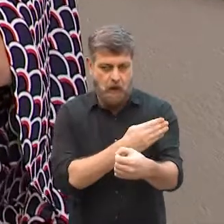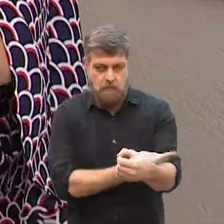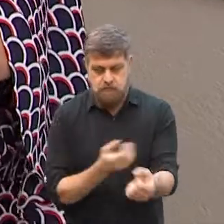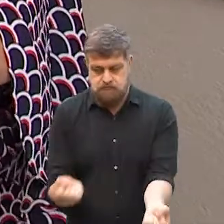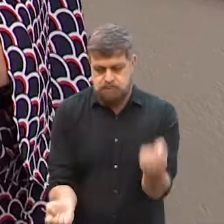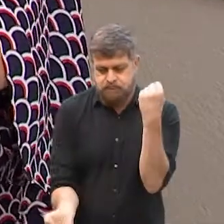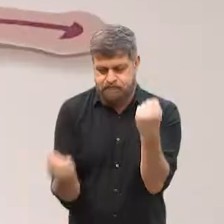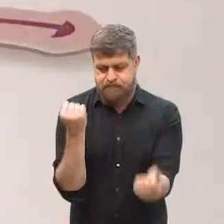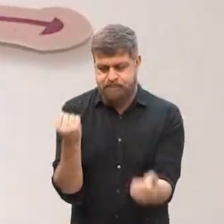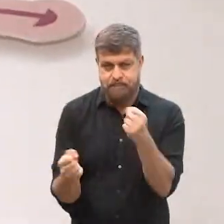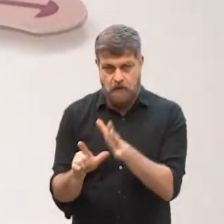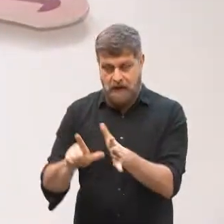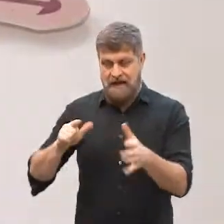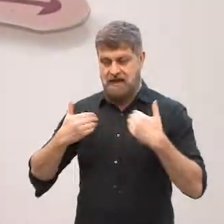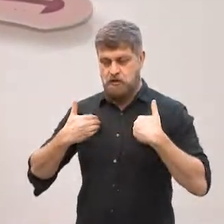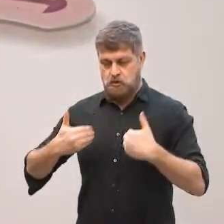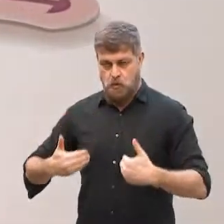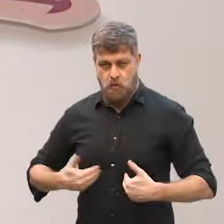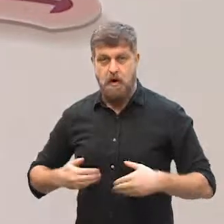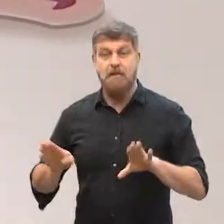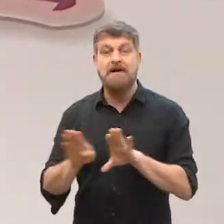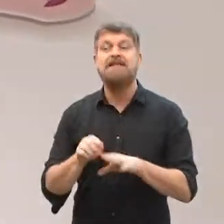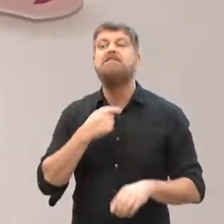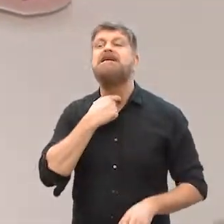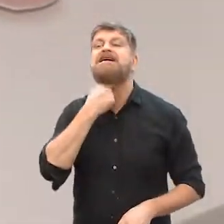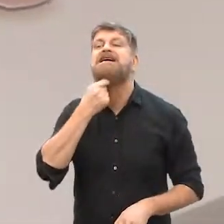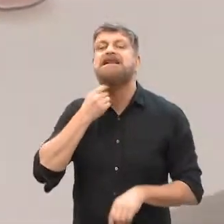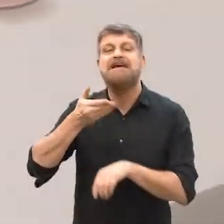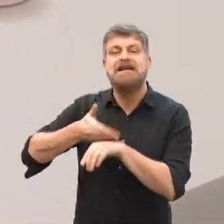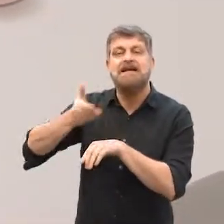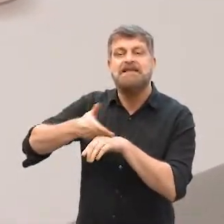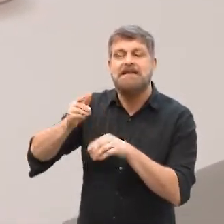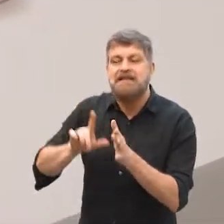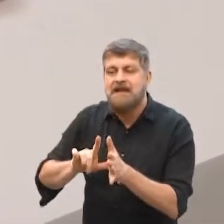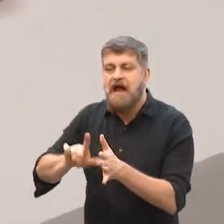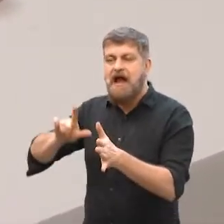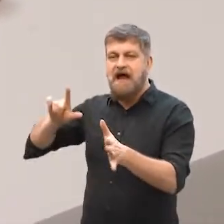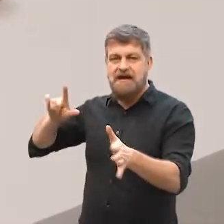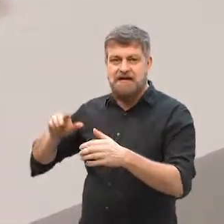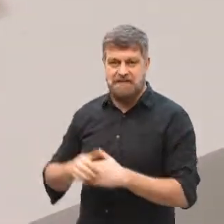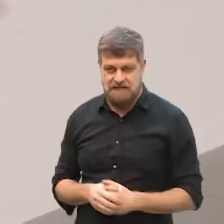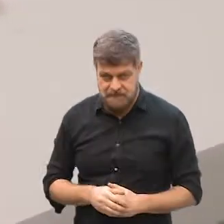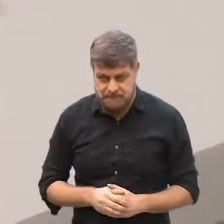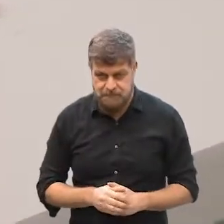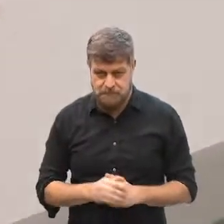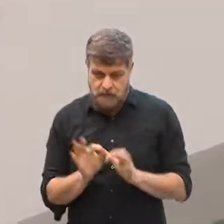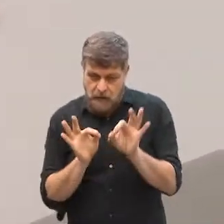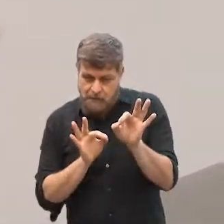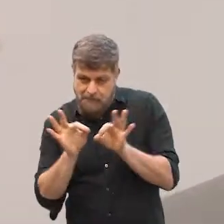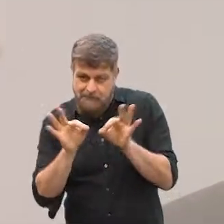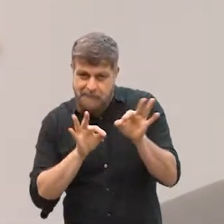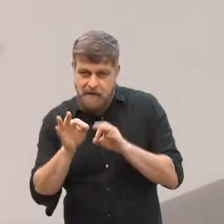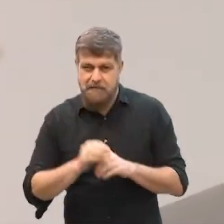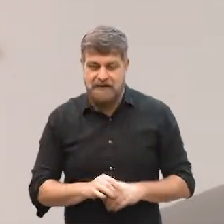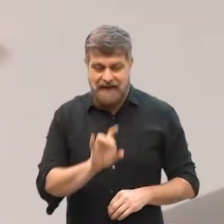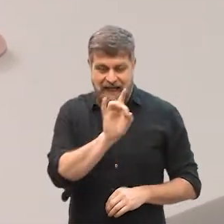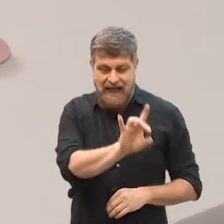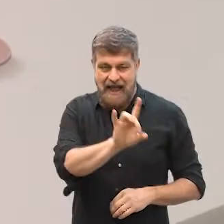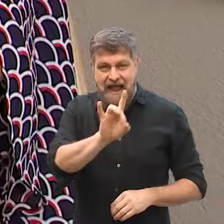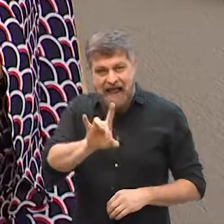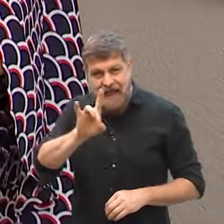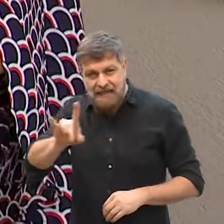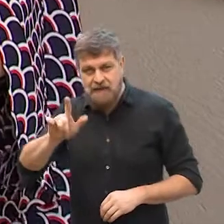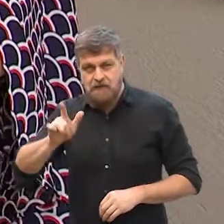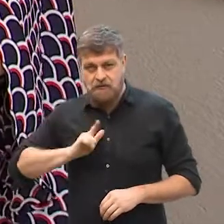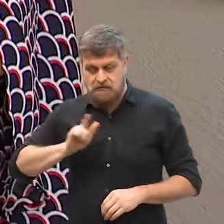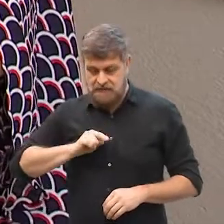parte do corpo, você também tem que aquecer a voz e desaquecer, né? Se for o caso, às vezes depende de cada recomendação